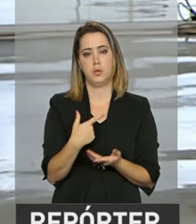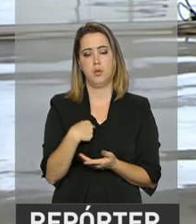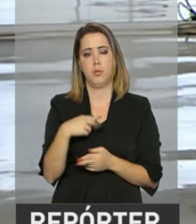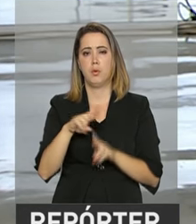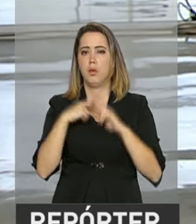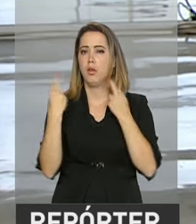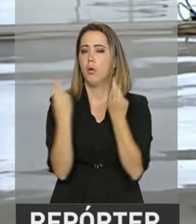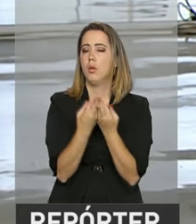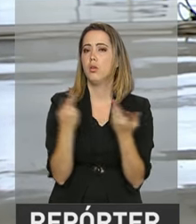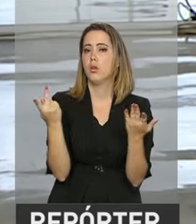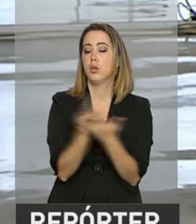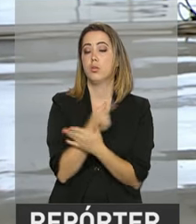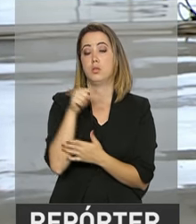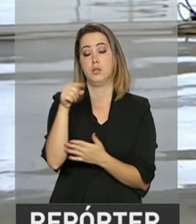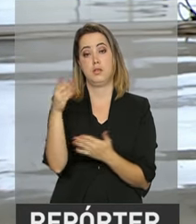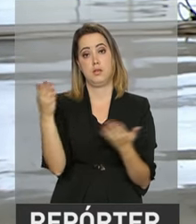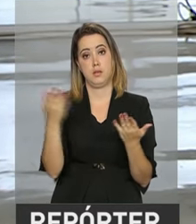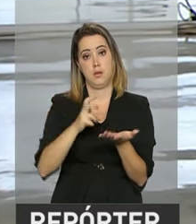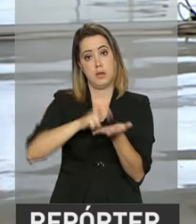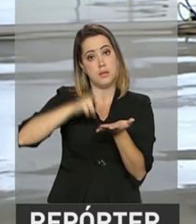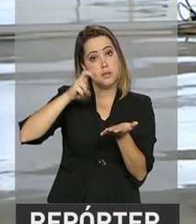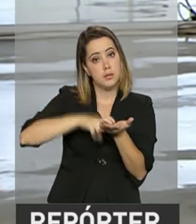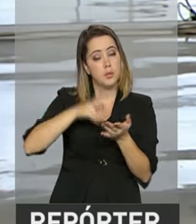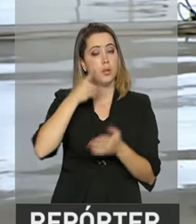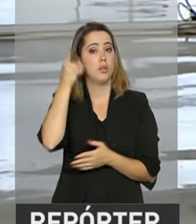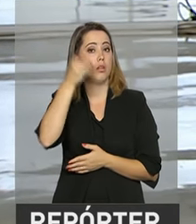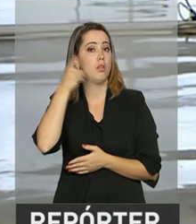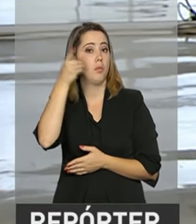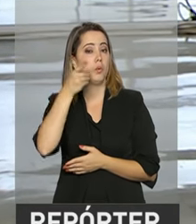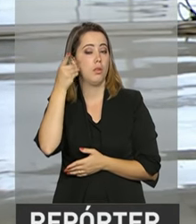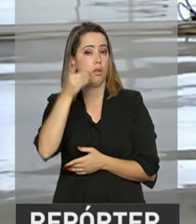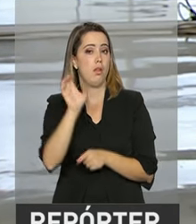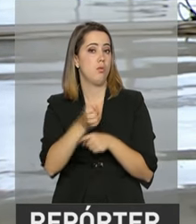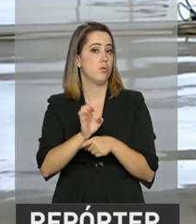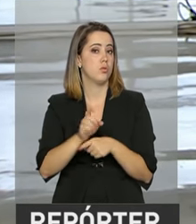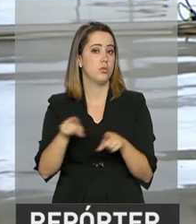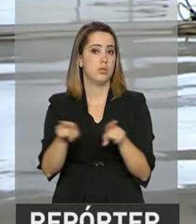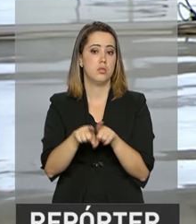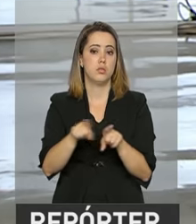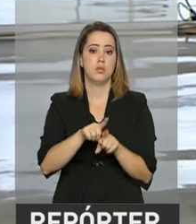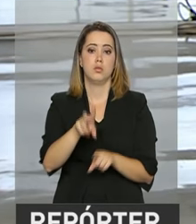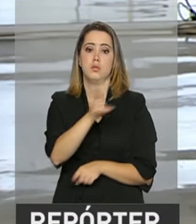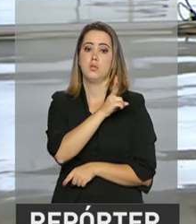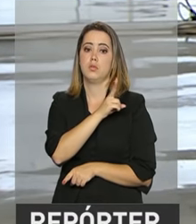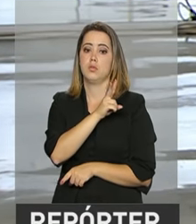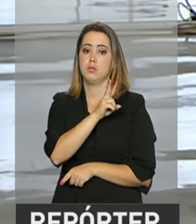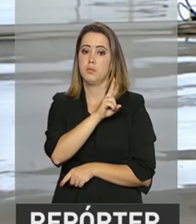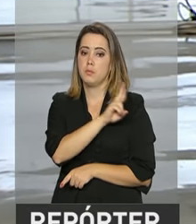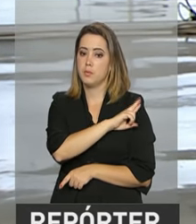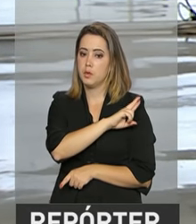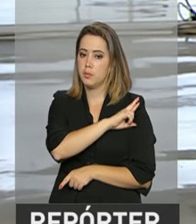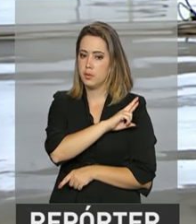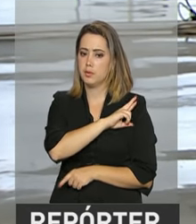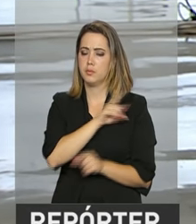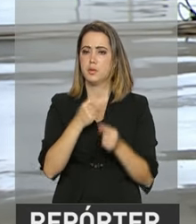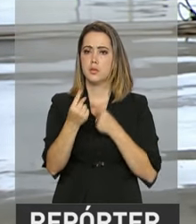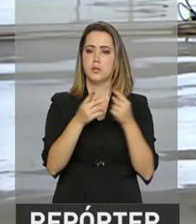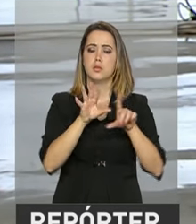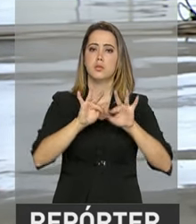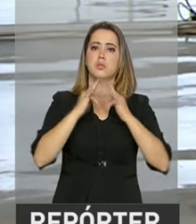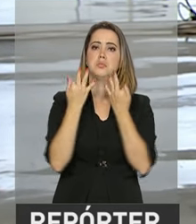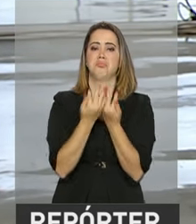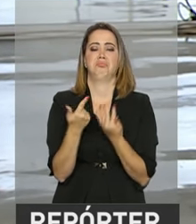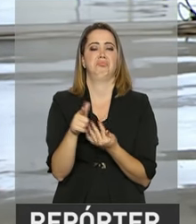Legislativa do Espírito Santo, entre deputados estaduais e representantes dos familiares, também não teve